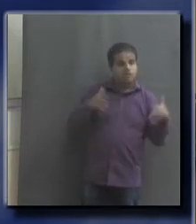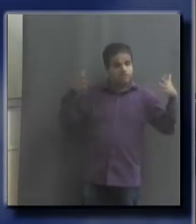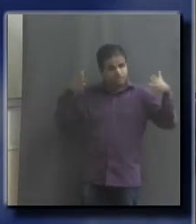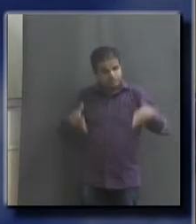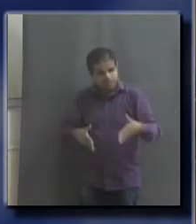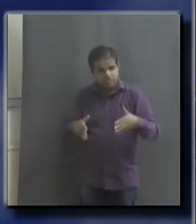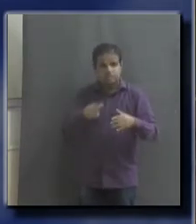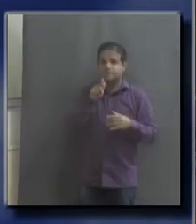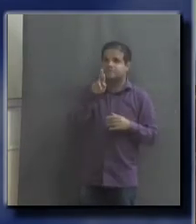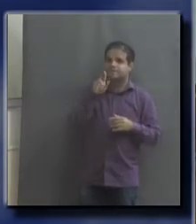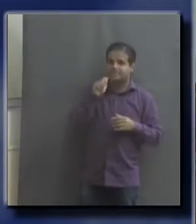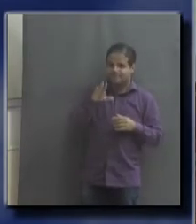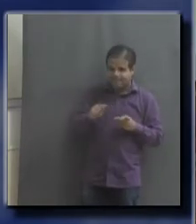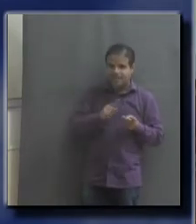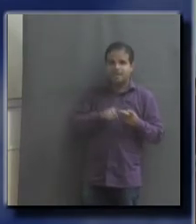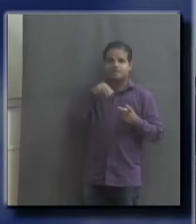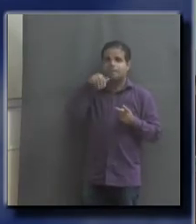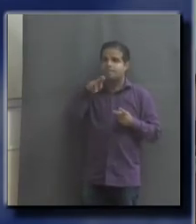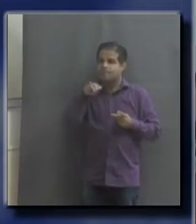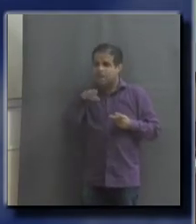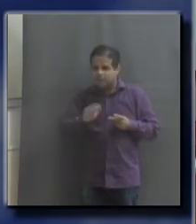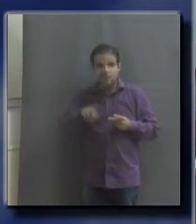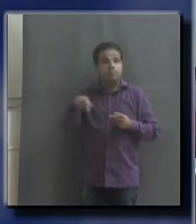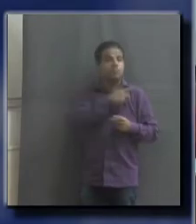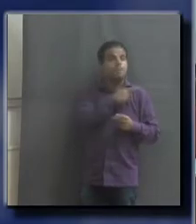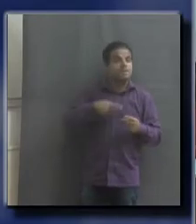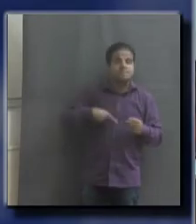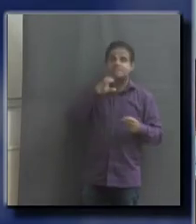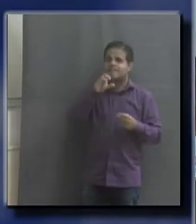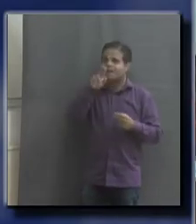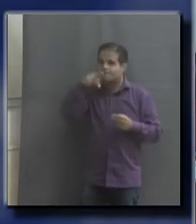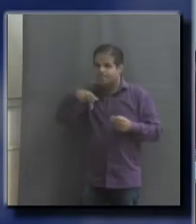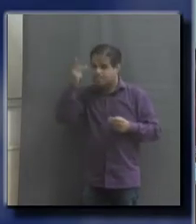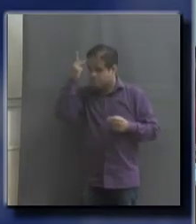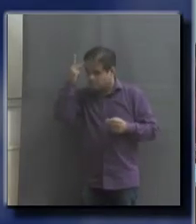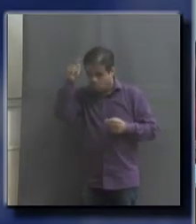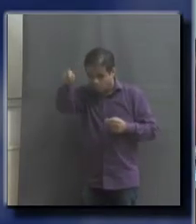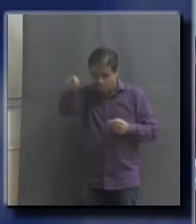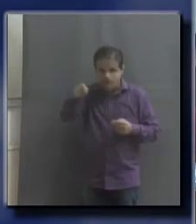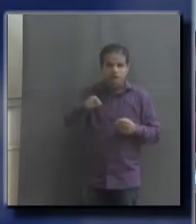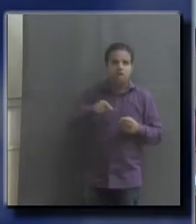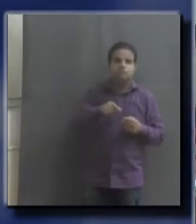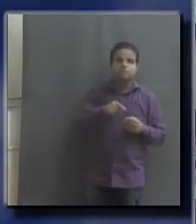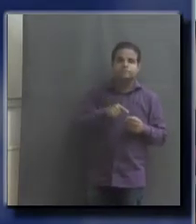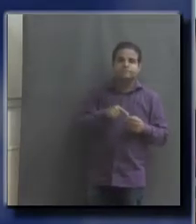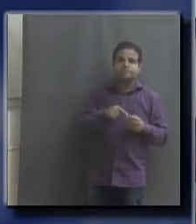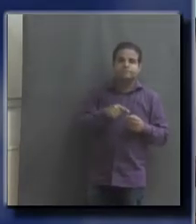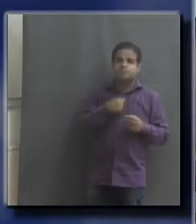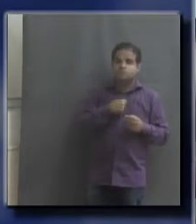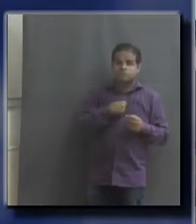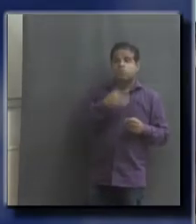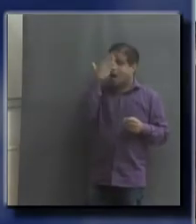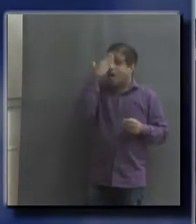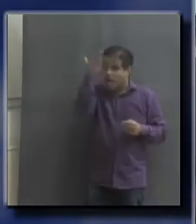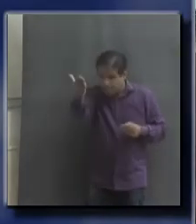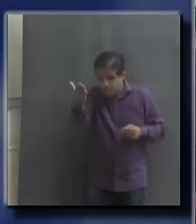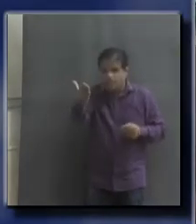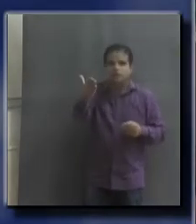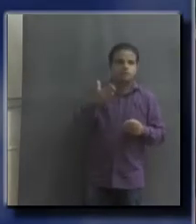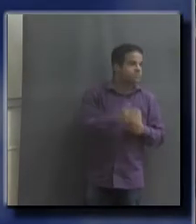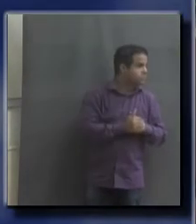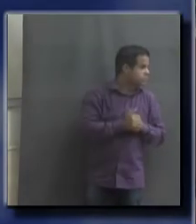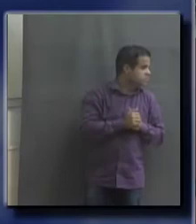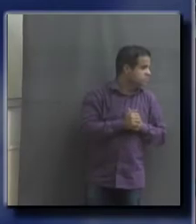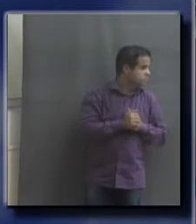da Graça Marquina, que foi uma presidenta do CRP São Paulo. No início, eu agradeci,